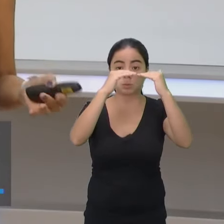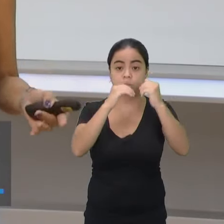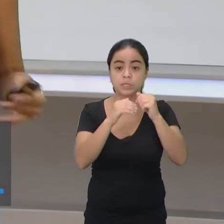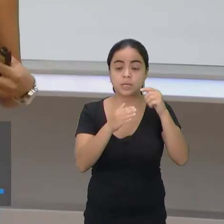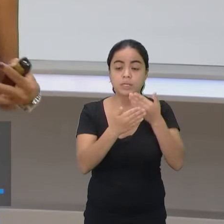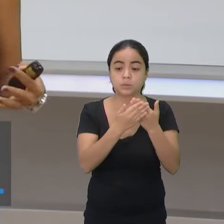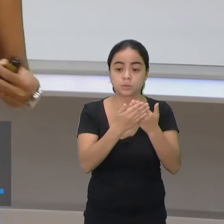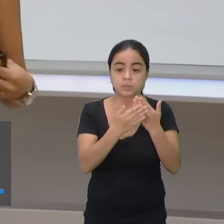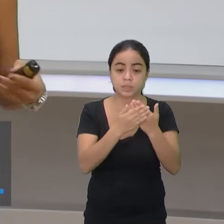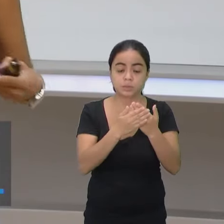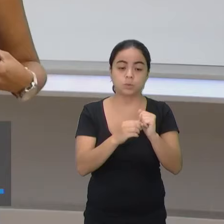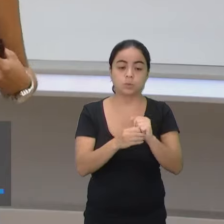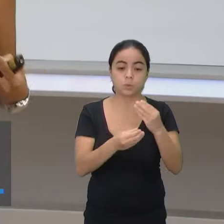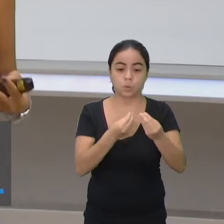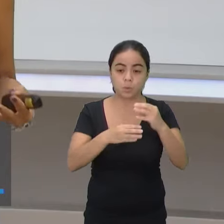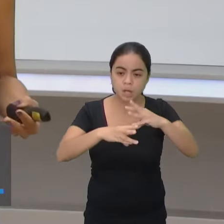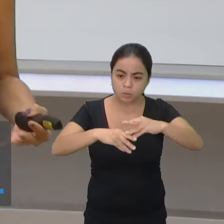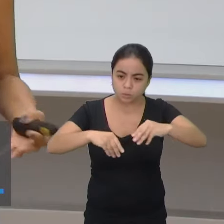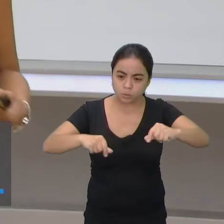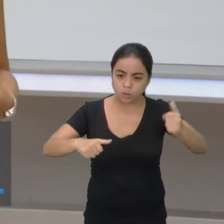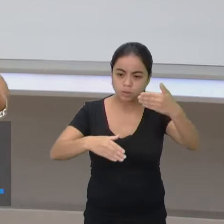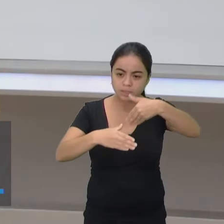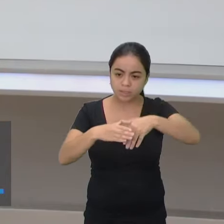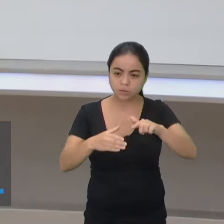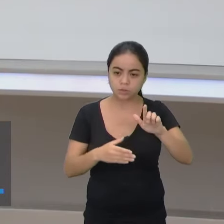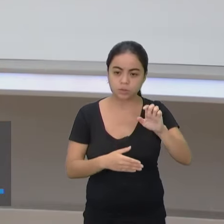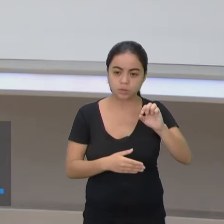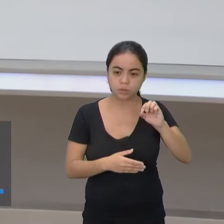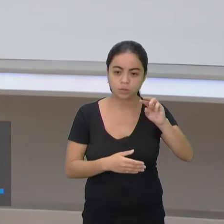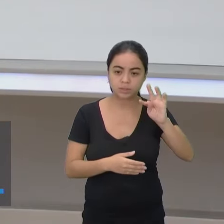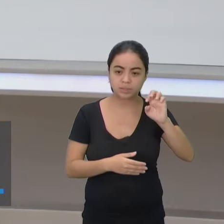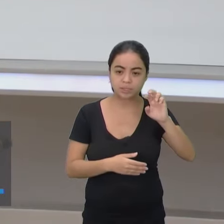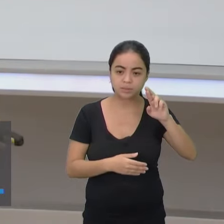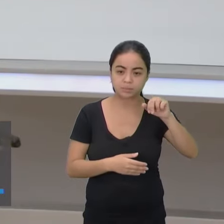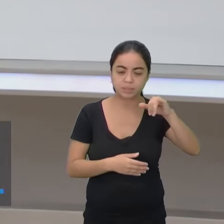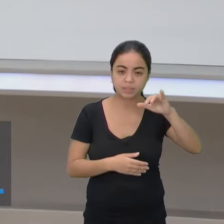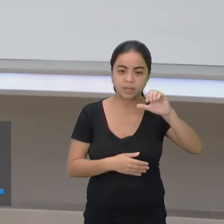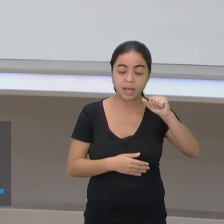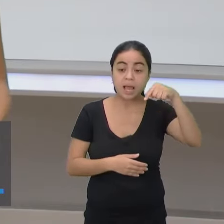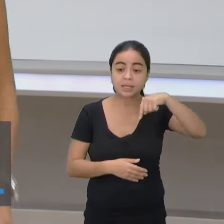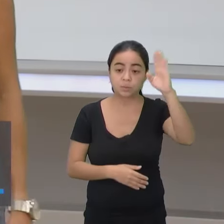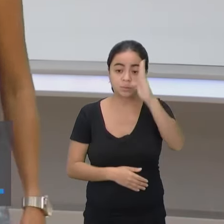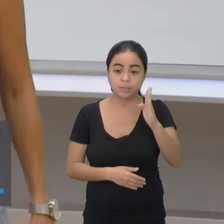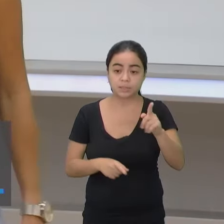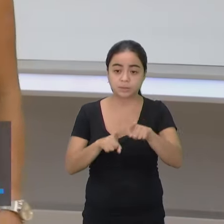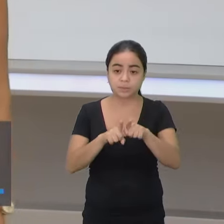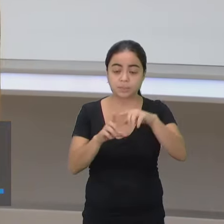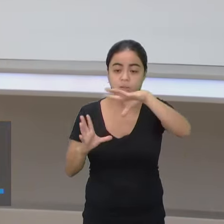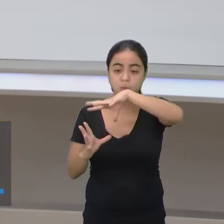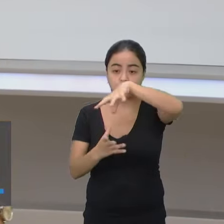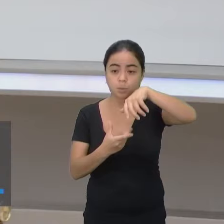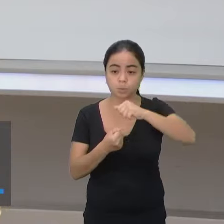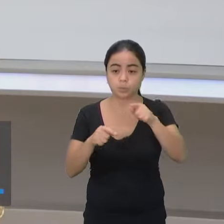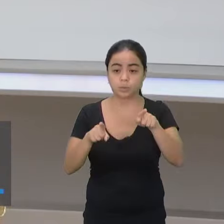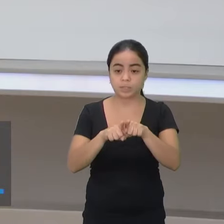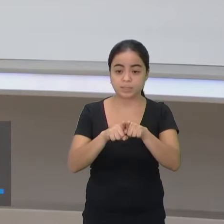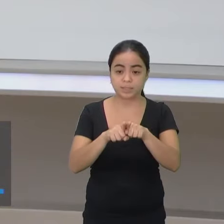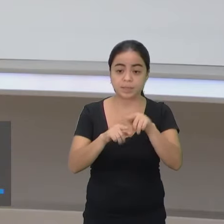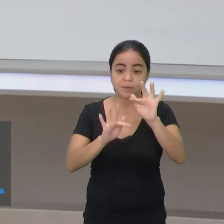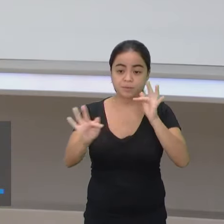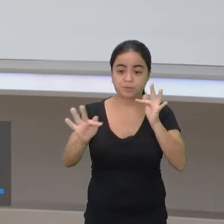do solo para ver como que é a geotérmica no Brasil e no mundo, tá? Inclusive, acrescentando aí os princípios físicos.